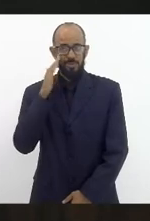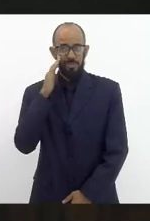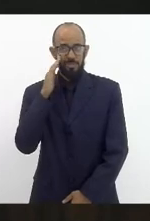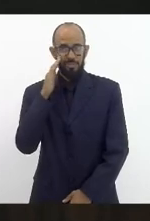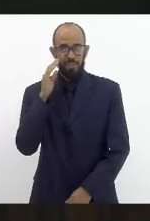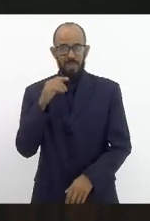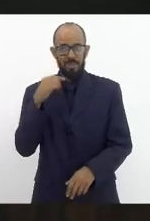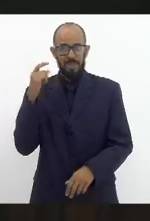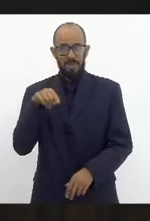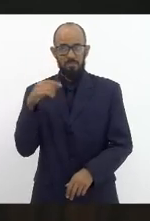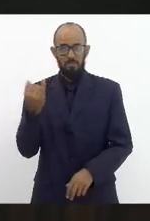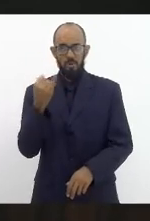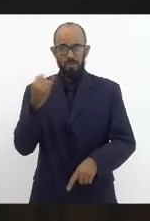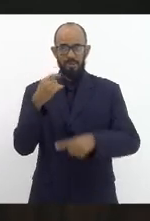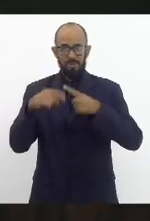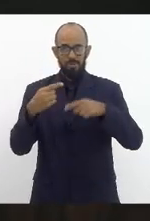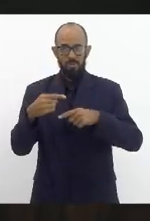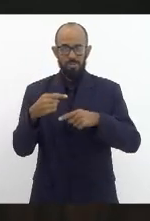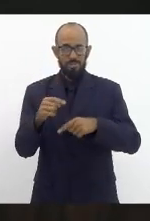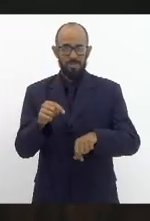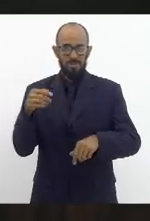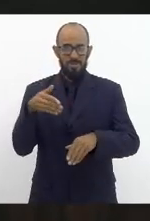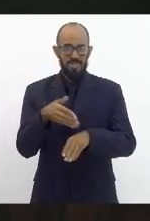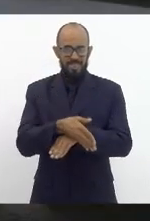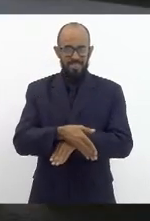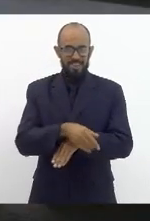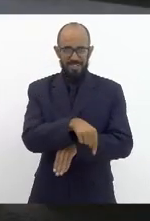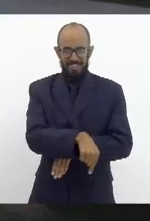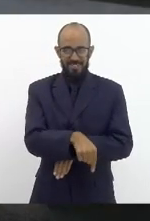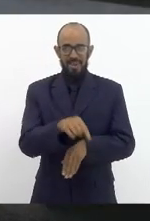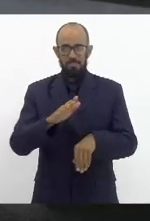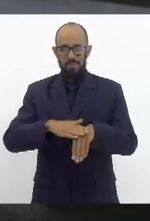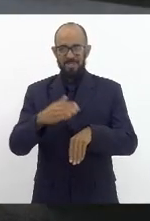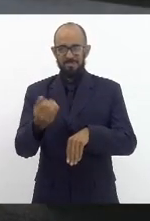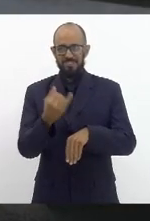aqui. Mais importante que o governador.